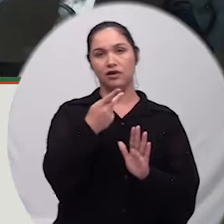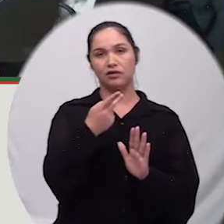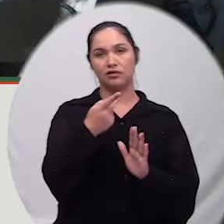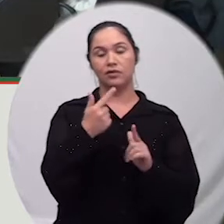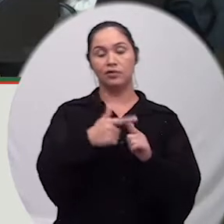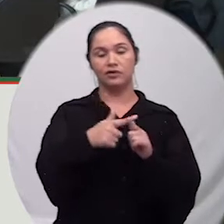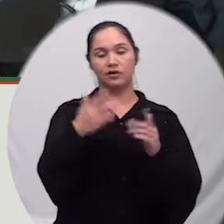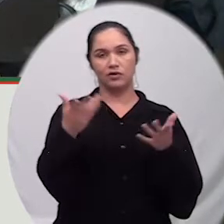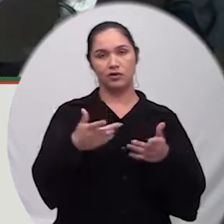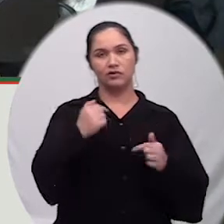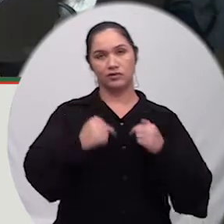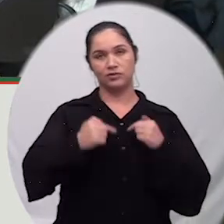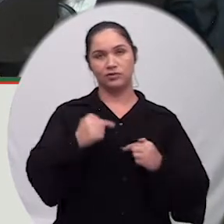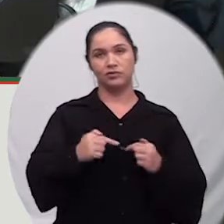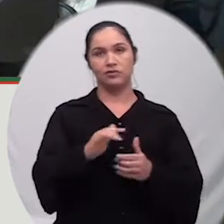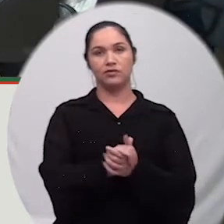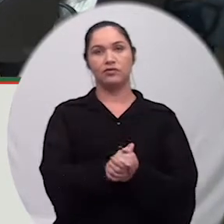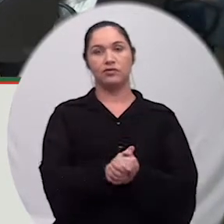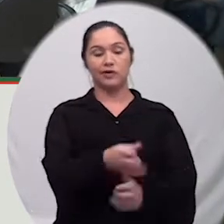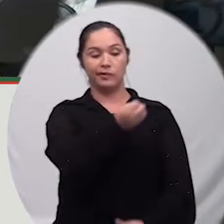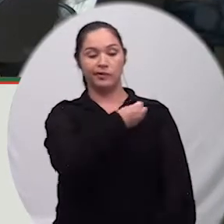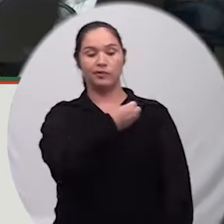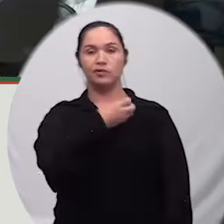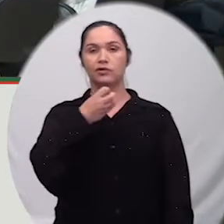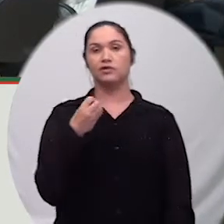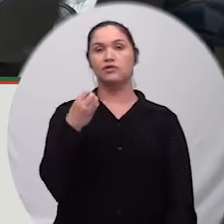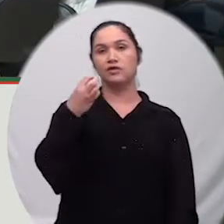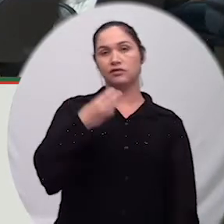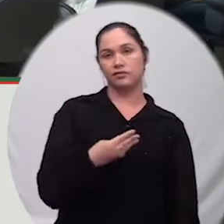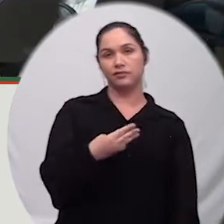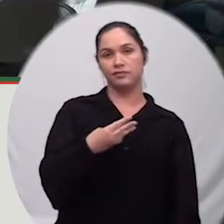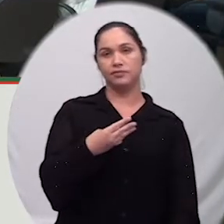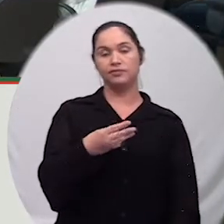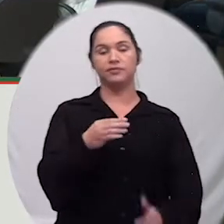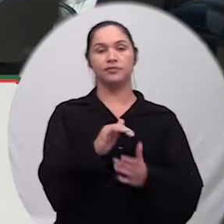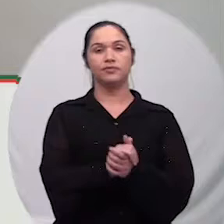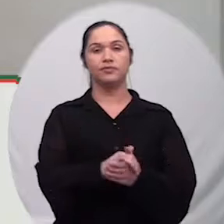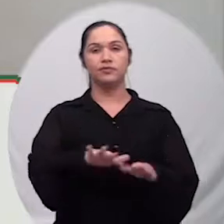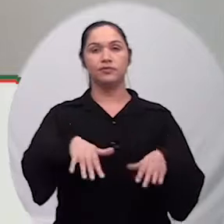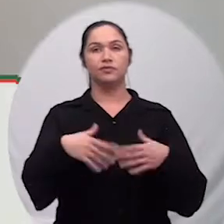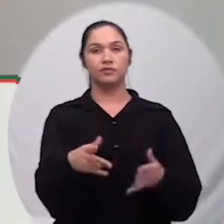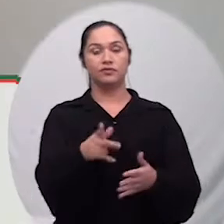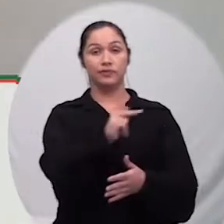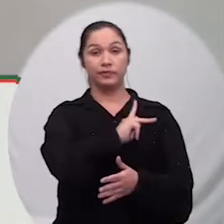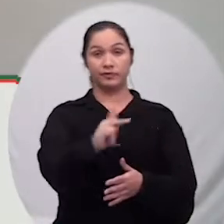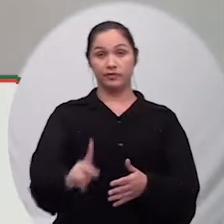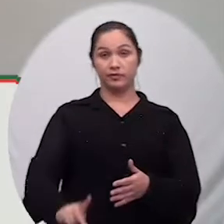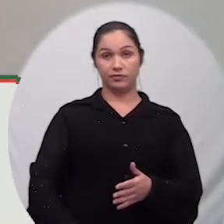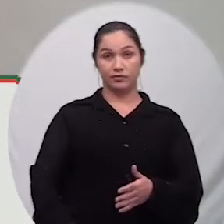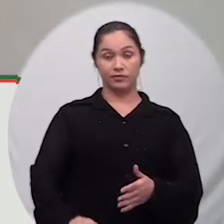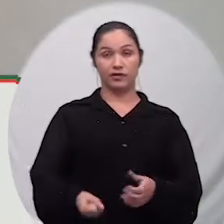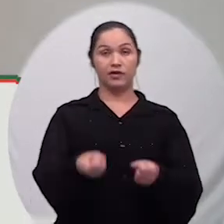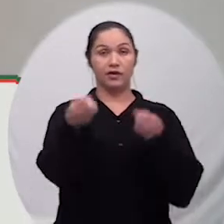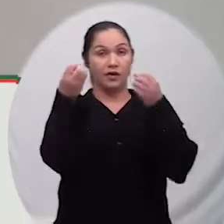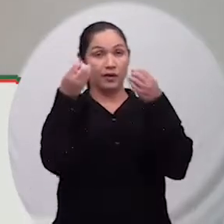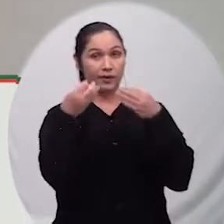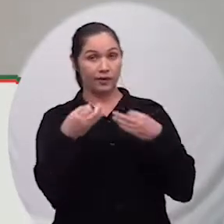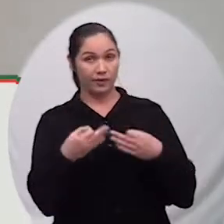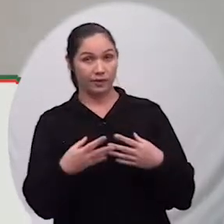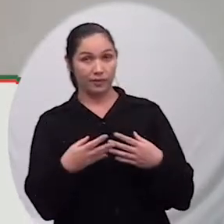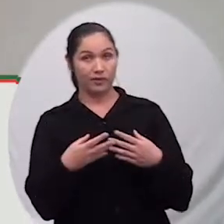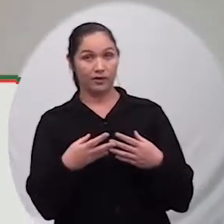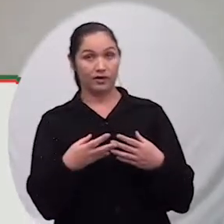O PLC 0318, ele trata, presidente Menandes, ele trata da isenção de cobrança do